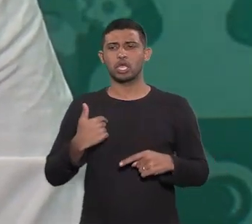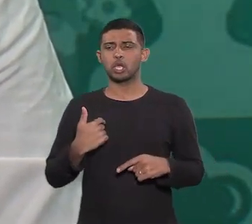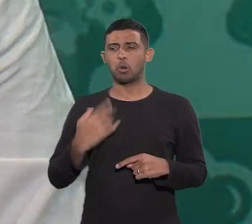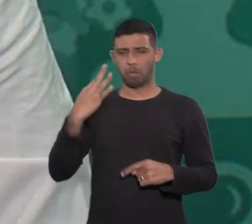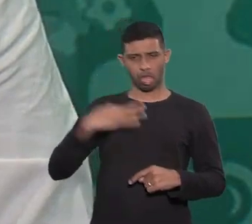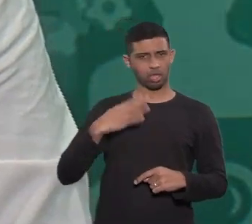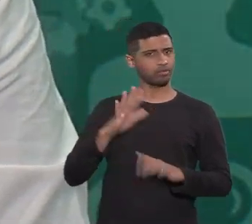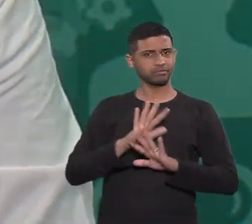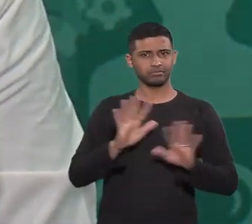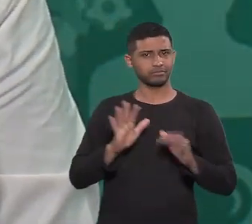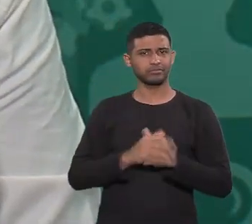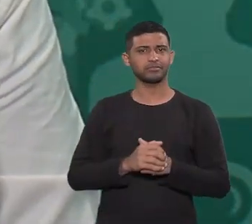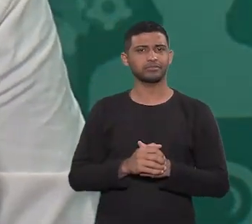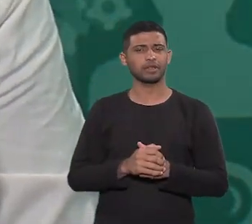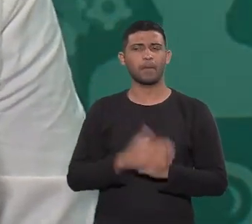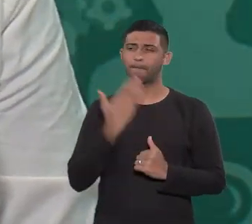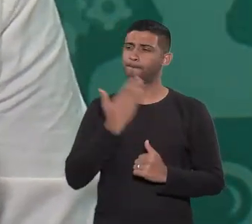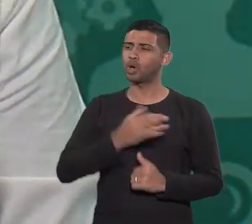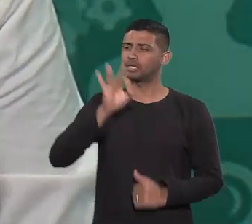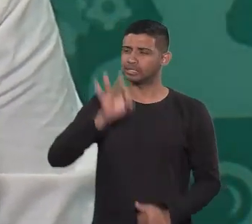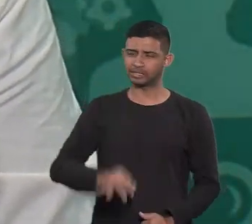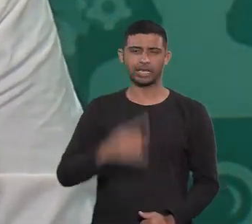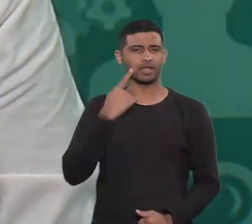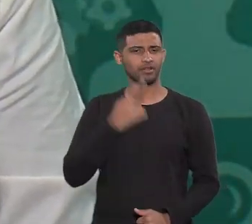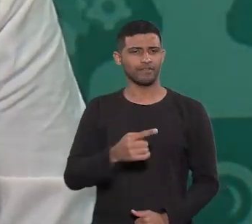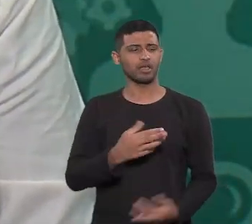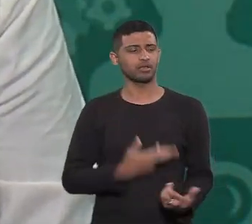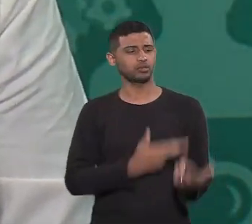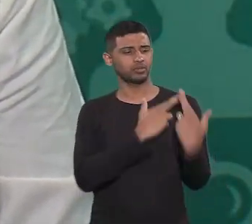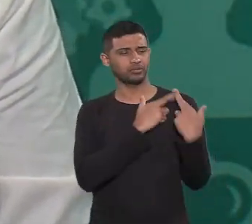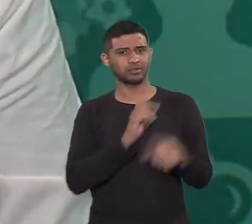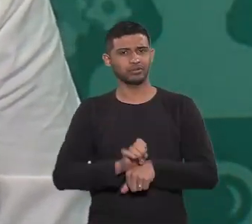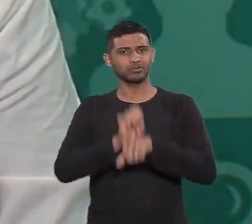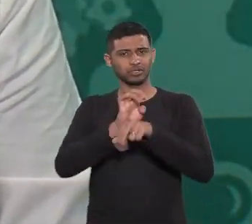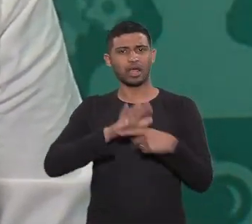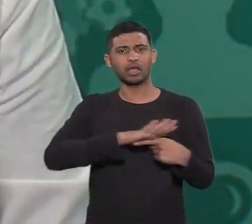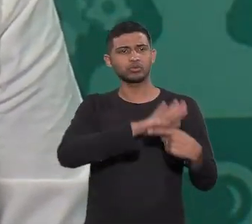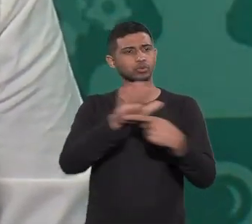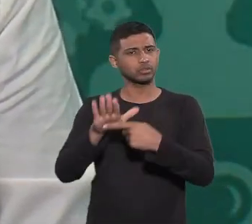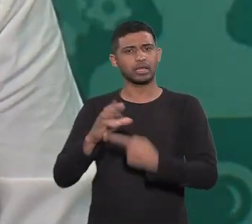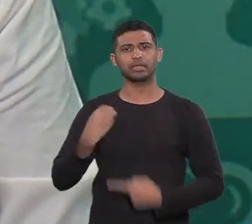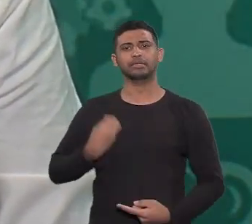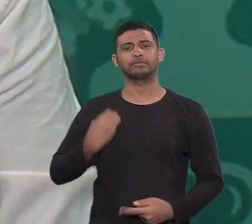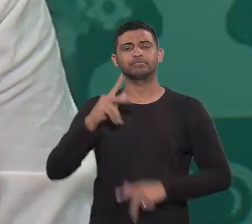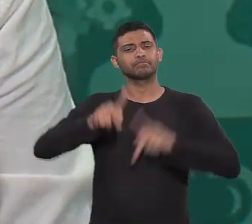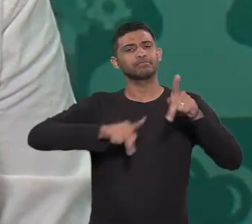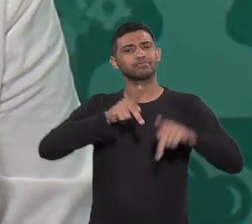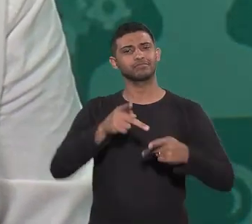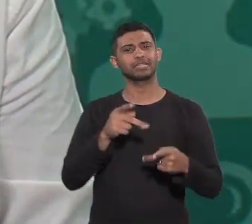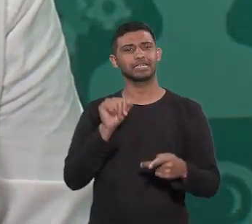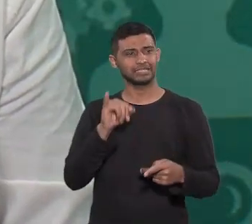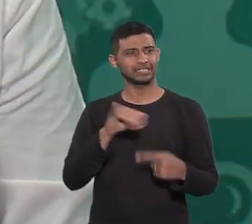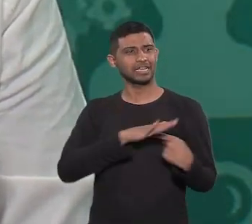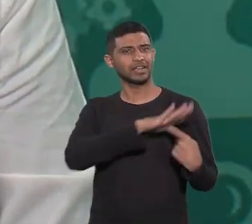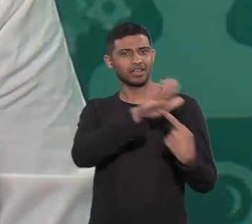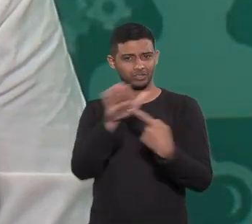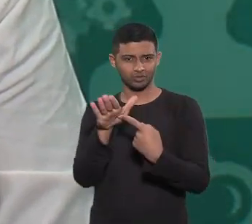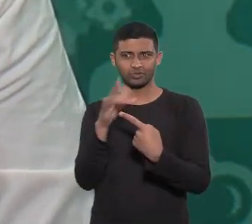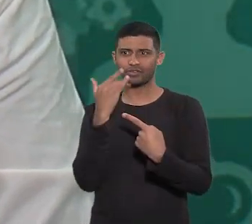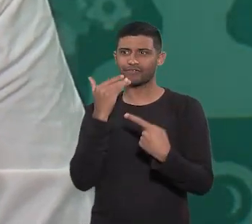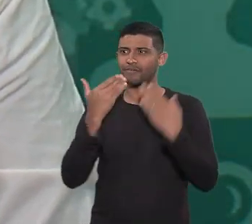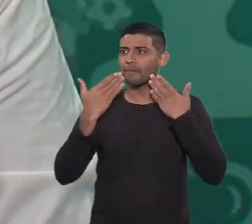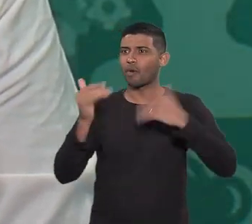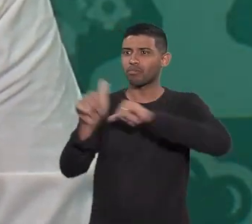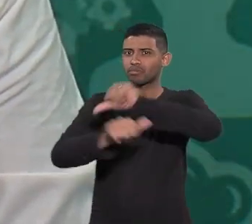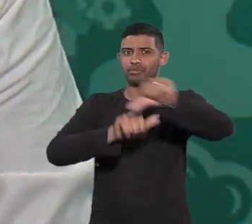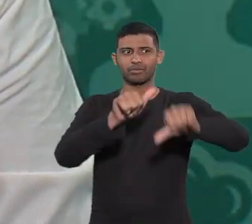para mim, é reafirmação da necessidade do papel que o Estado deve cumprir na vida das pessoas e quando ele cumpre a diferença que faz.